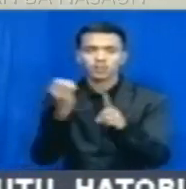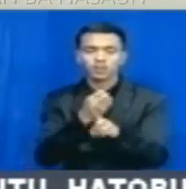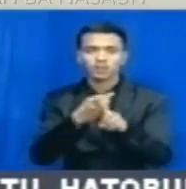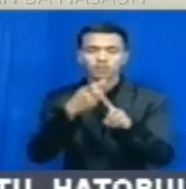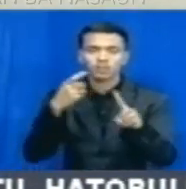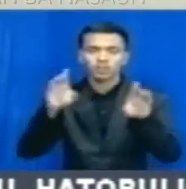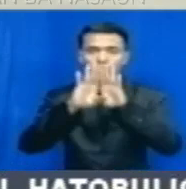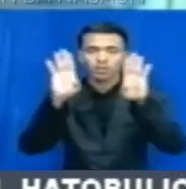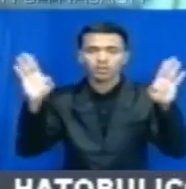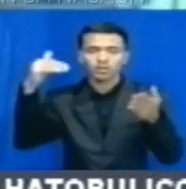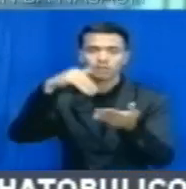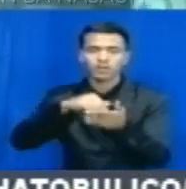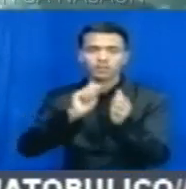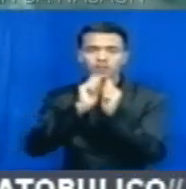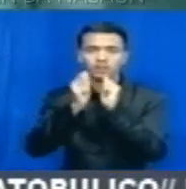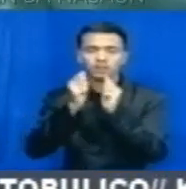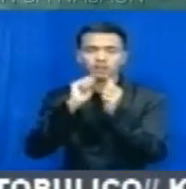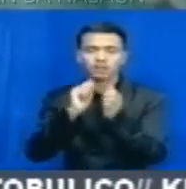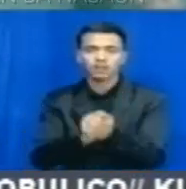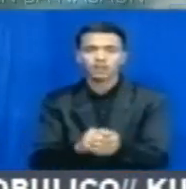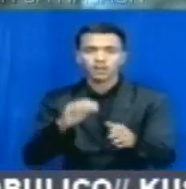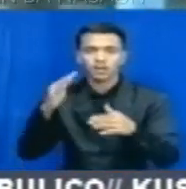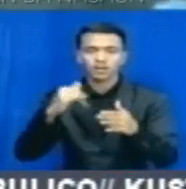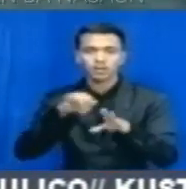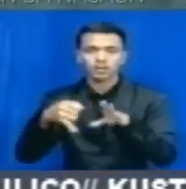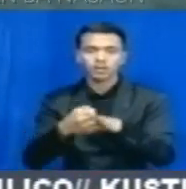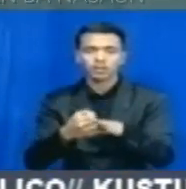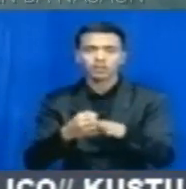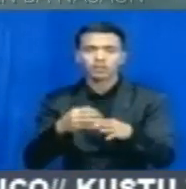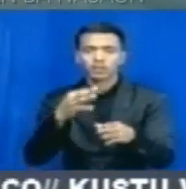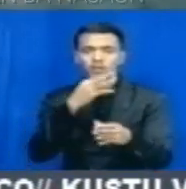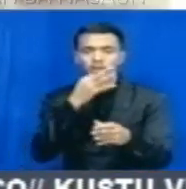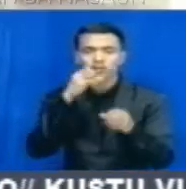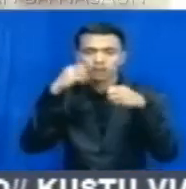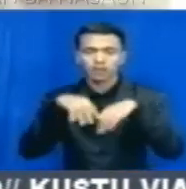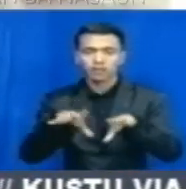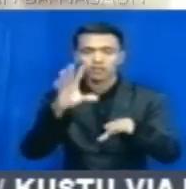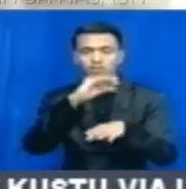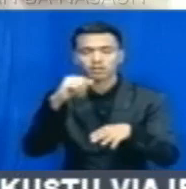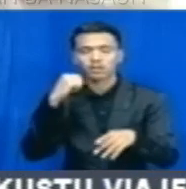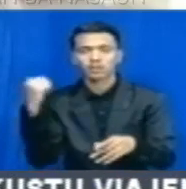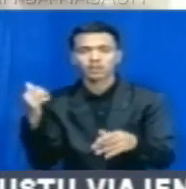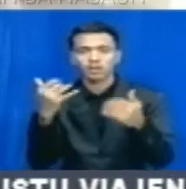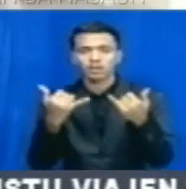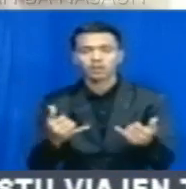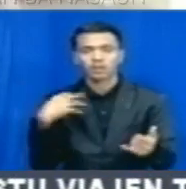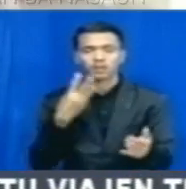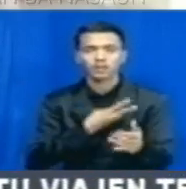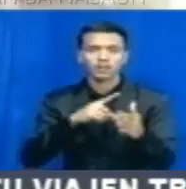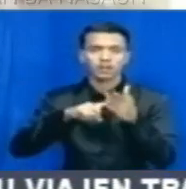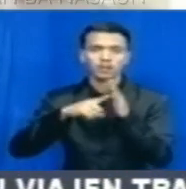funciona filafali loket pescas ne, atu concentra ba produção pescas no selutan. Agora rau kita hua